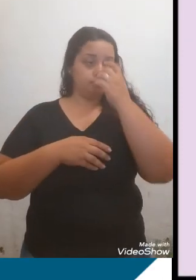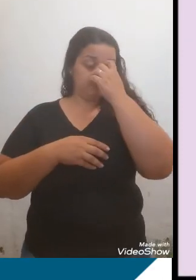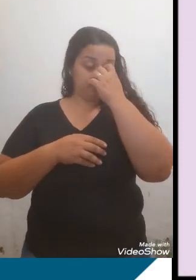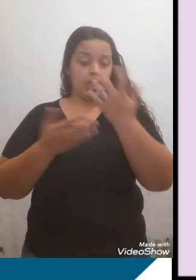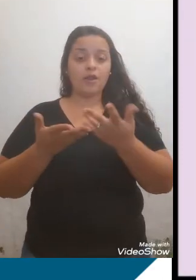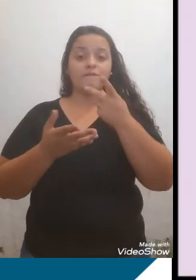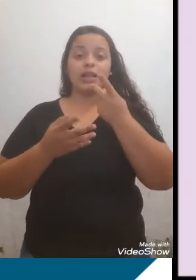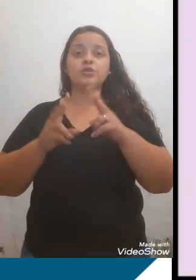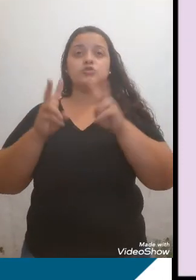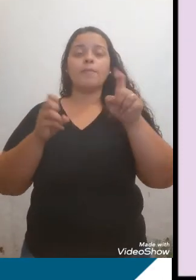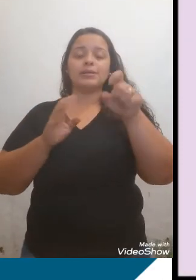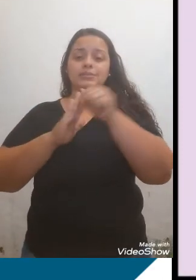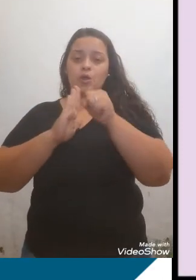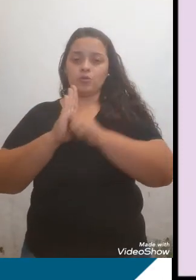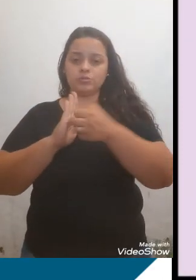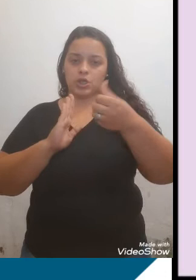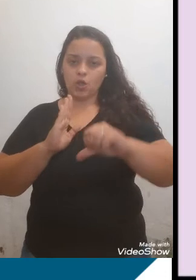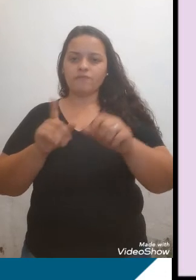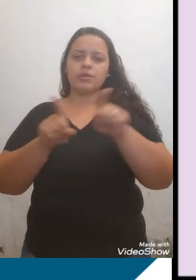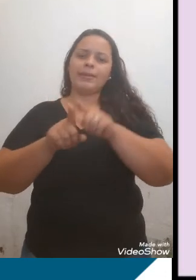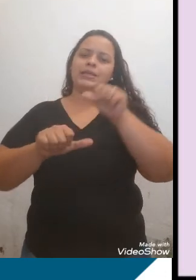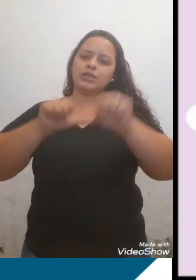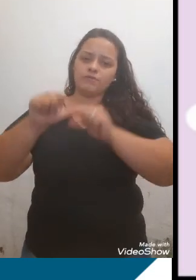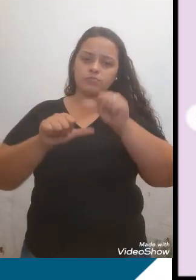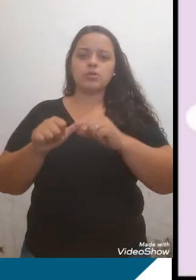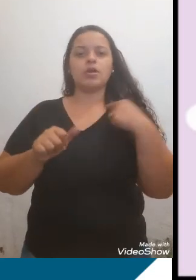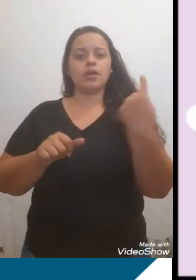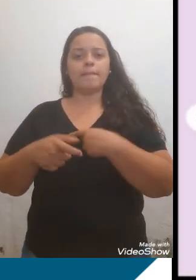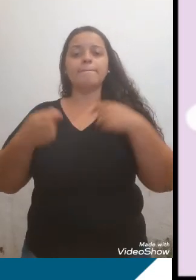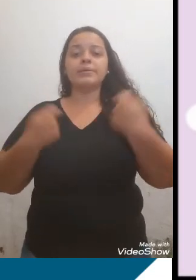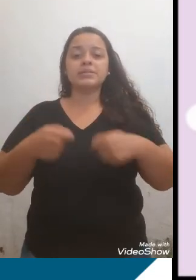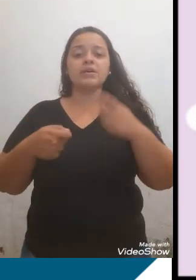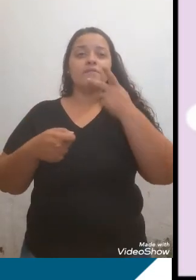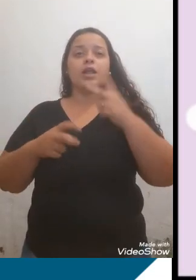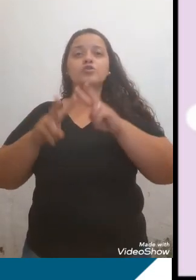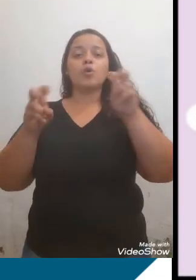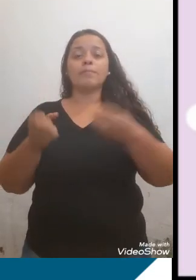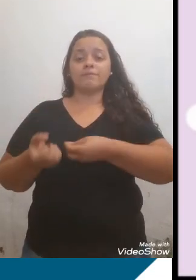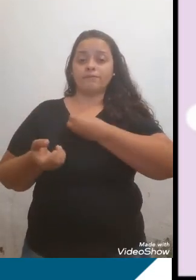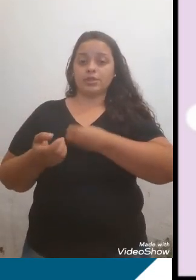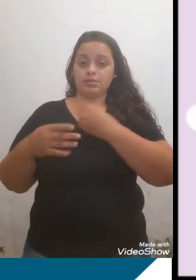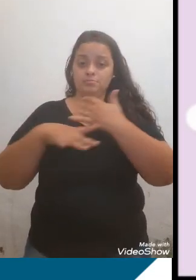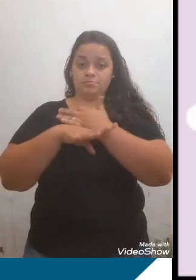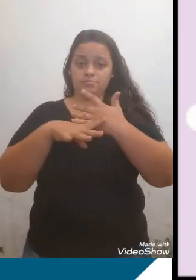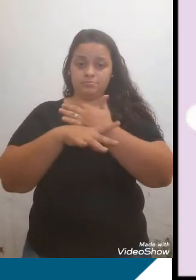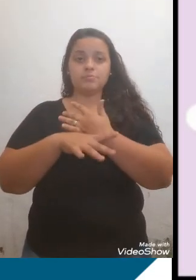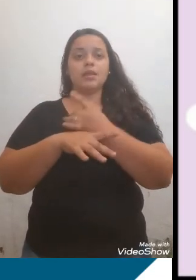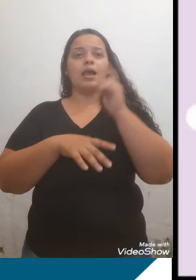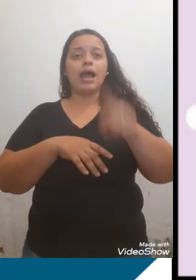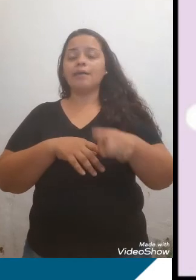Bom, para falar sobre o século XIX e suas transformações, a gente precisa falar sobre a vida urbana, porque boa parte